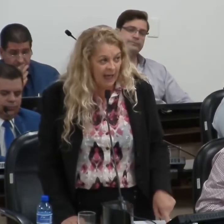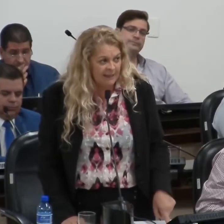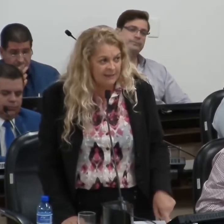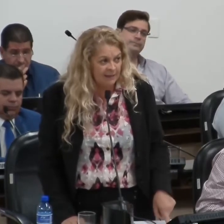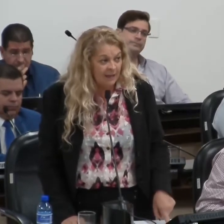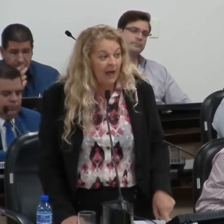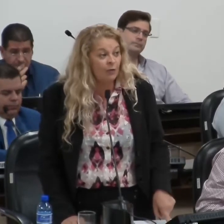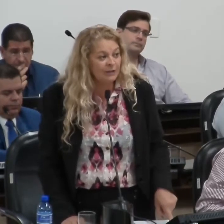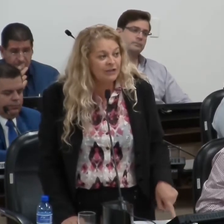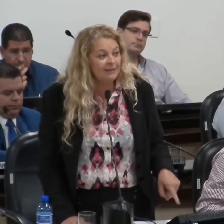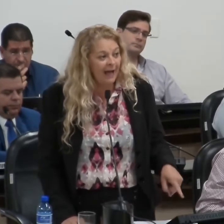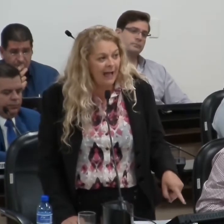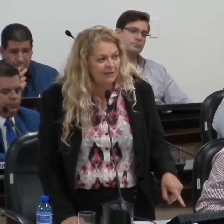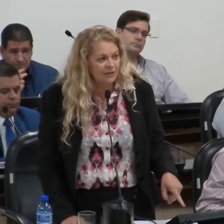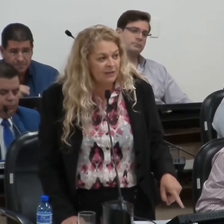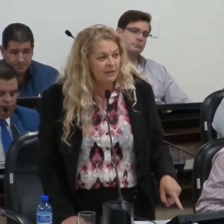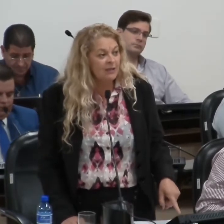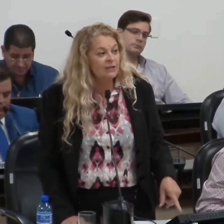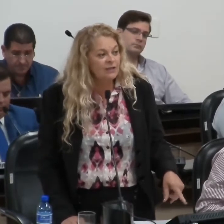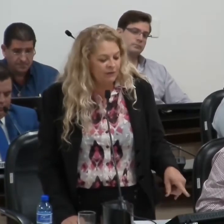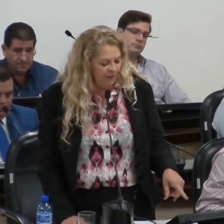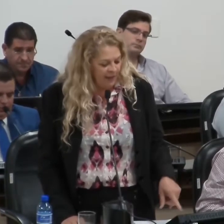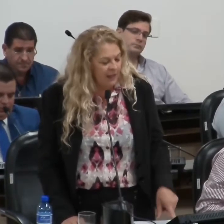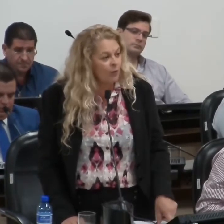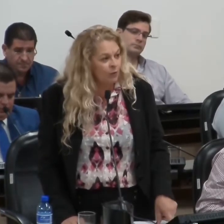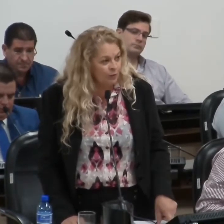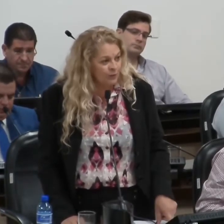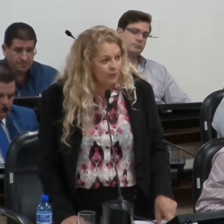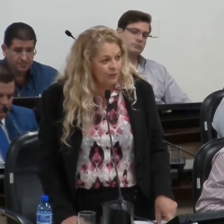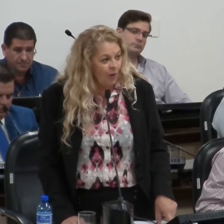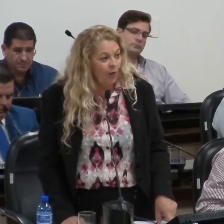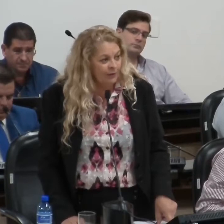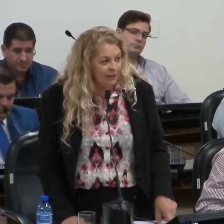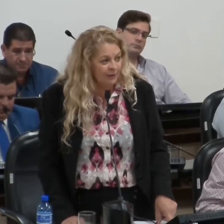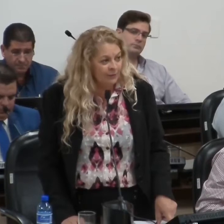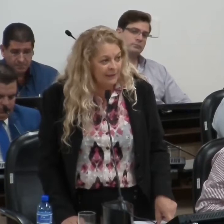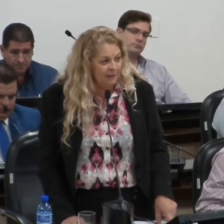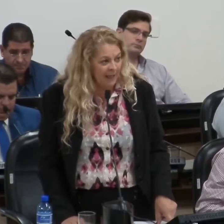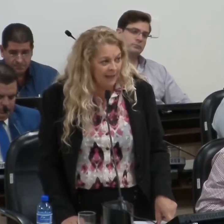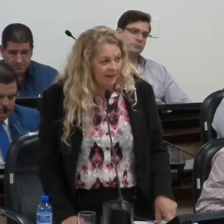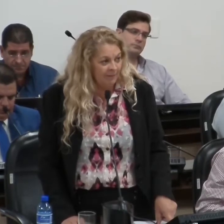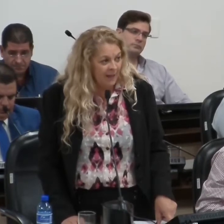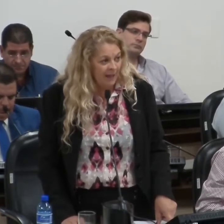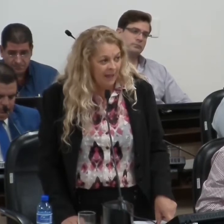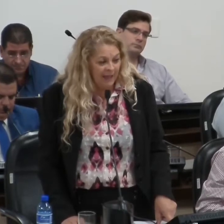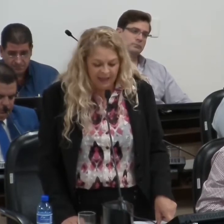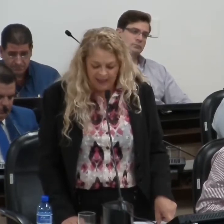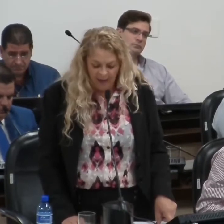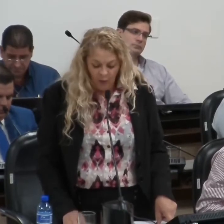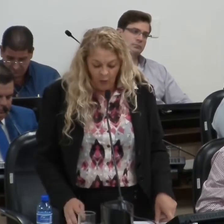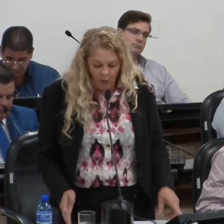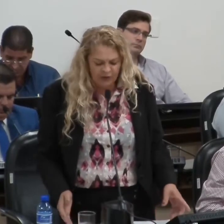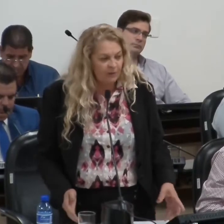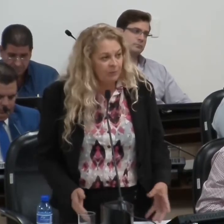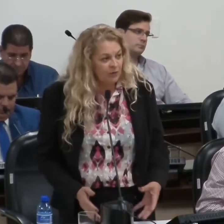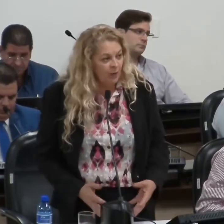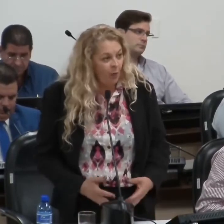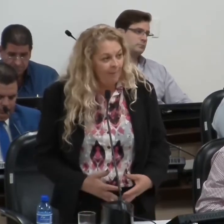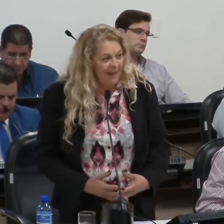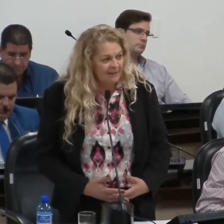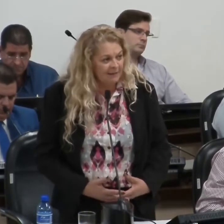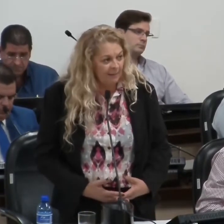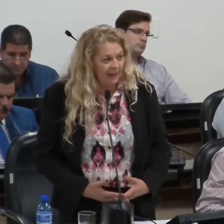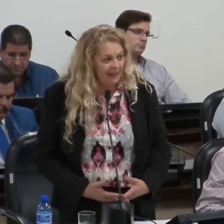nessa casa a quantidade de veículos rodando em Limeira. Hoje a